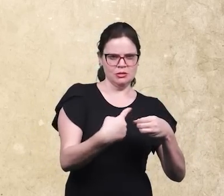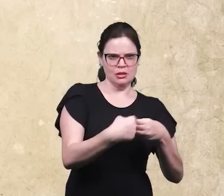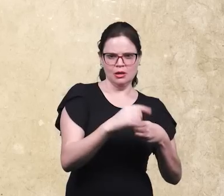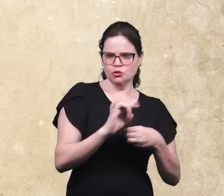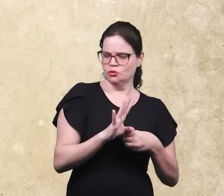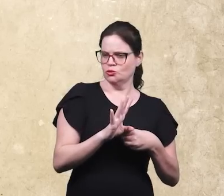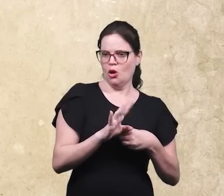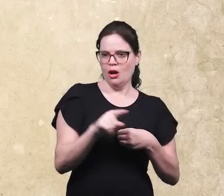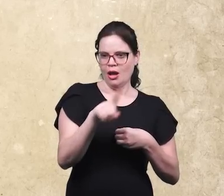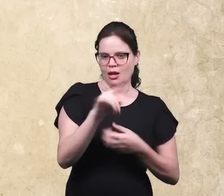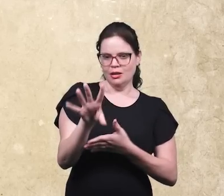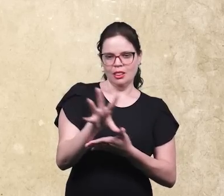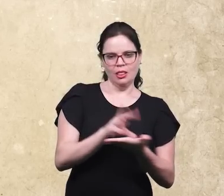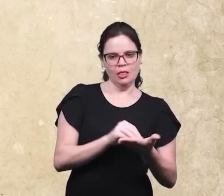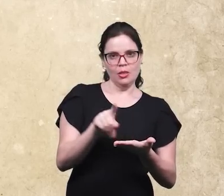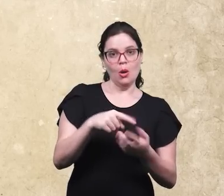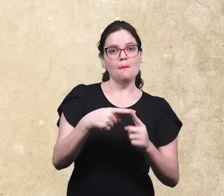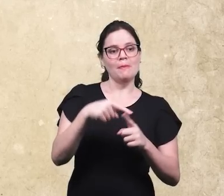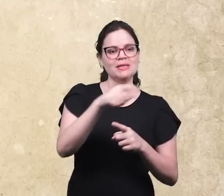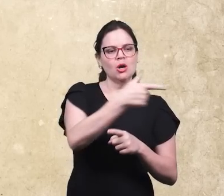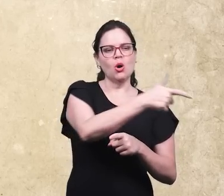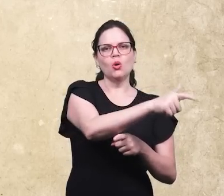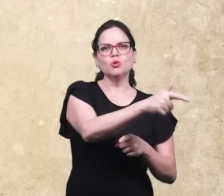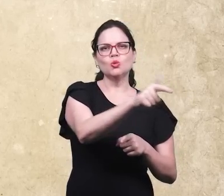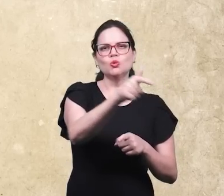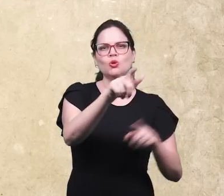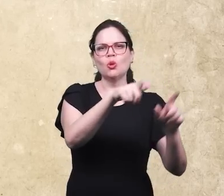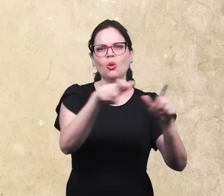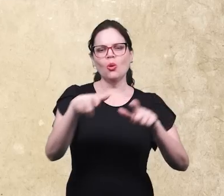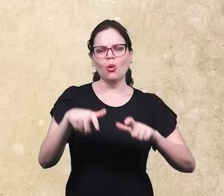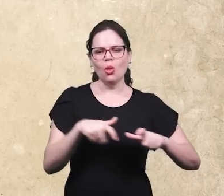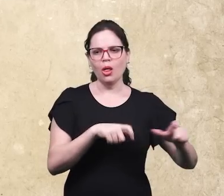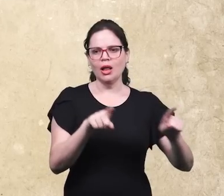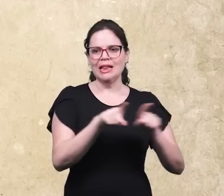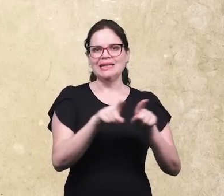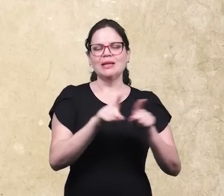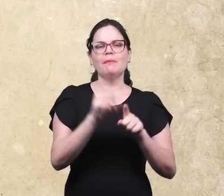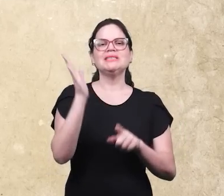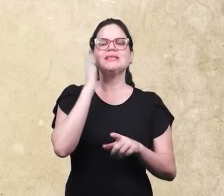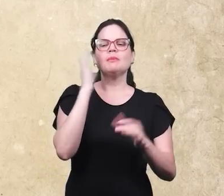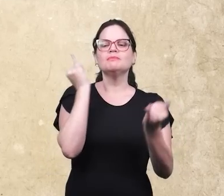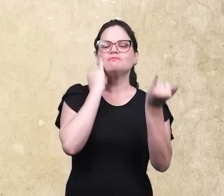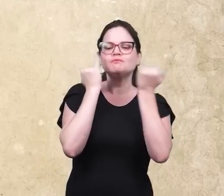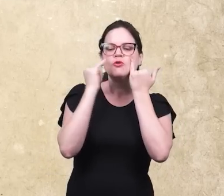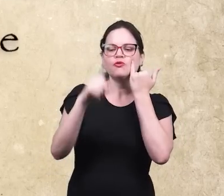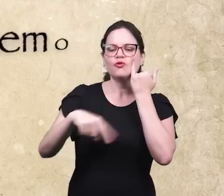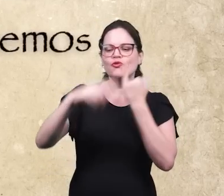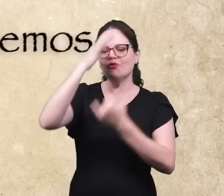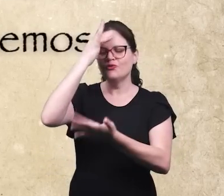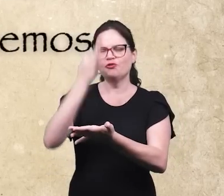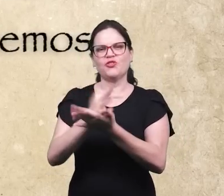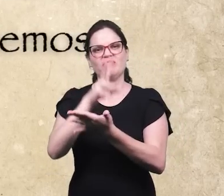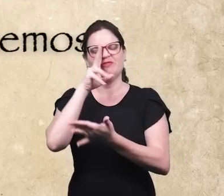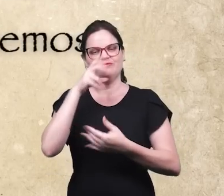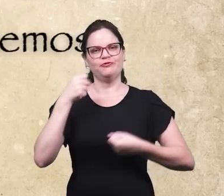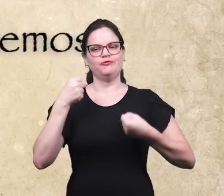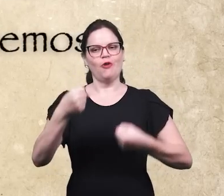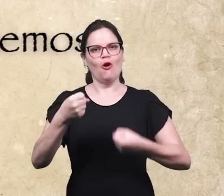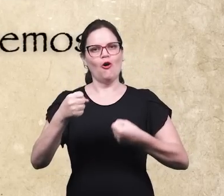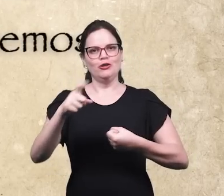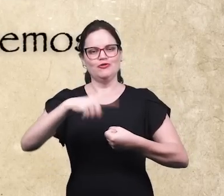em todos os lugares a vossa fé para com Deus se espalhou, de tal